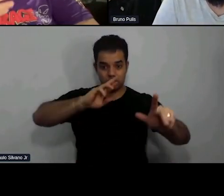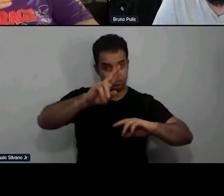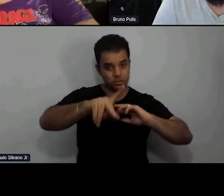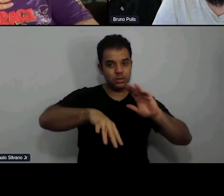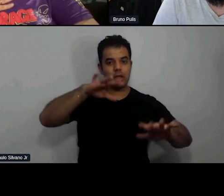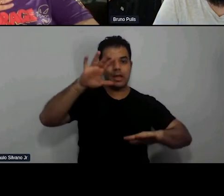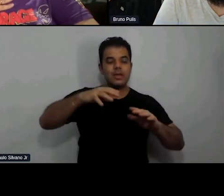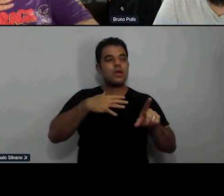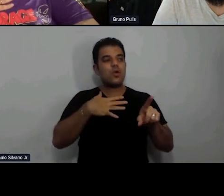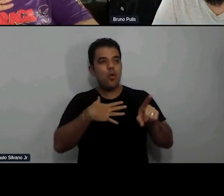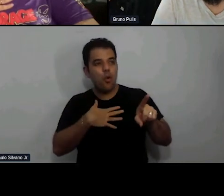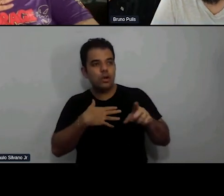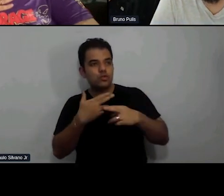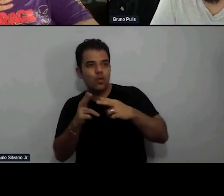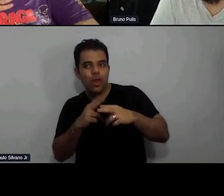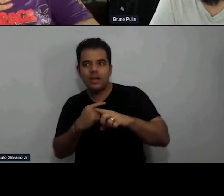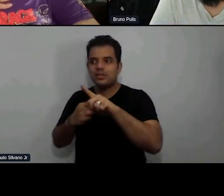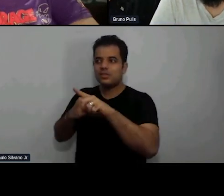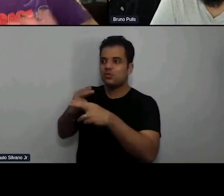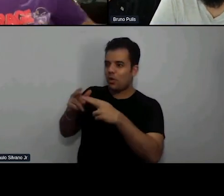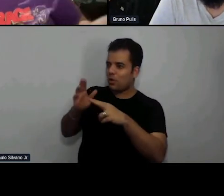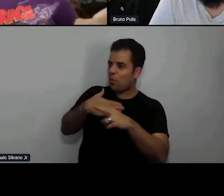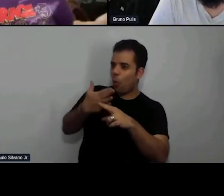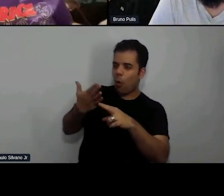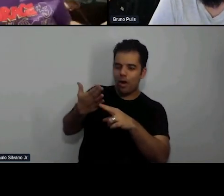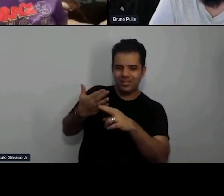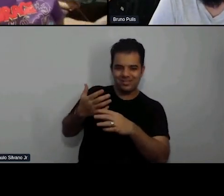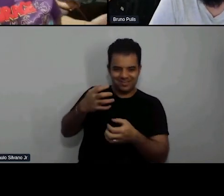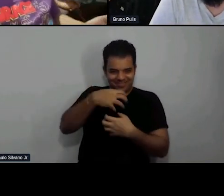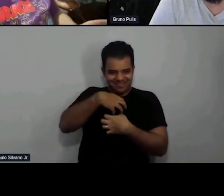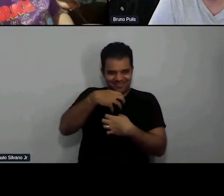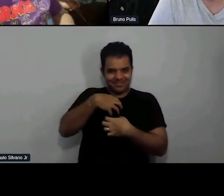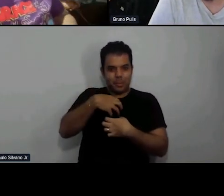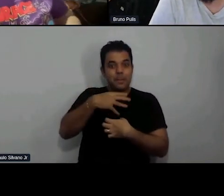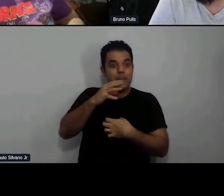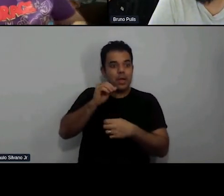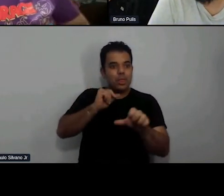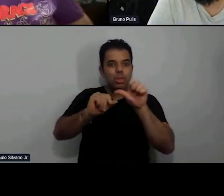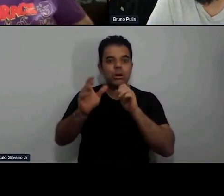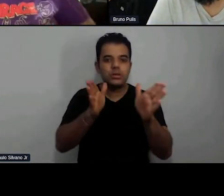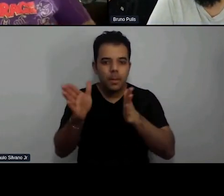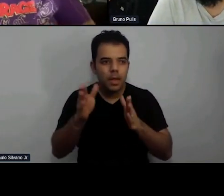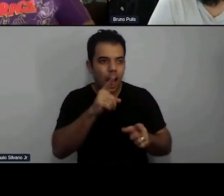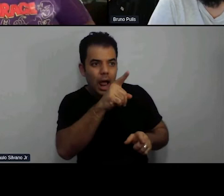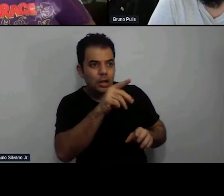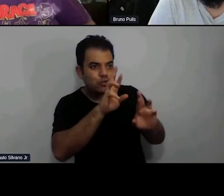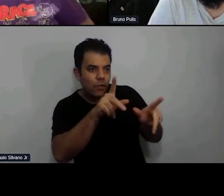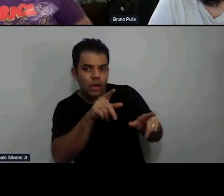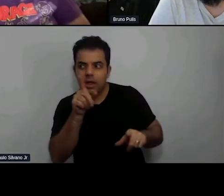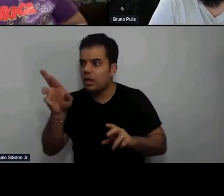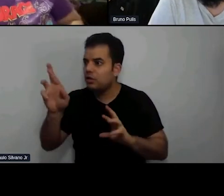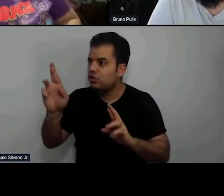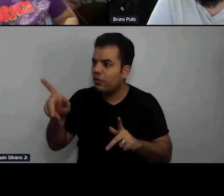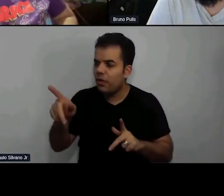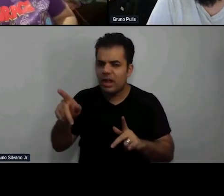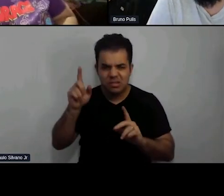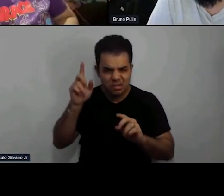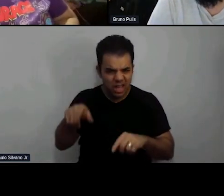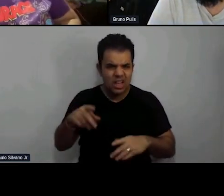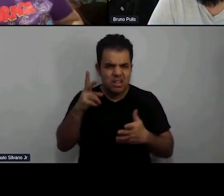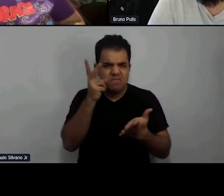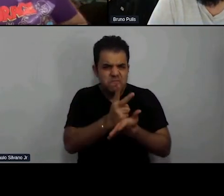hora eu gosto de chocolate branco. Quem dirá acessibilidade se é algo gravado em pedra? Sim.